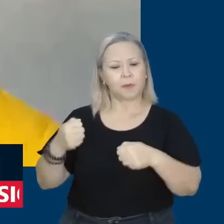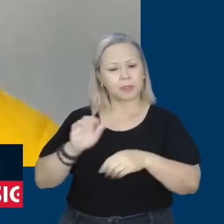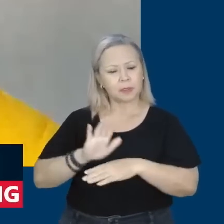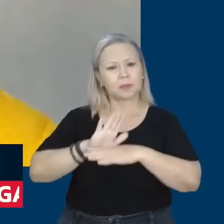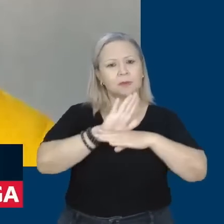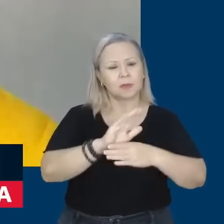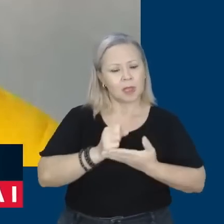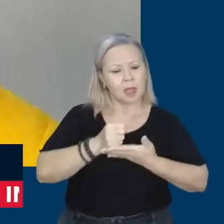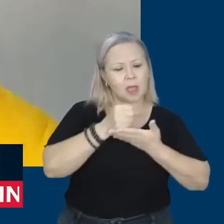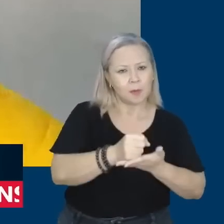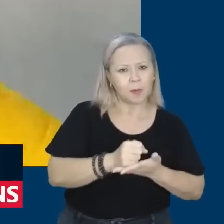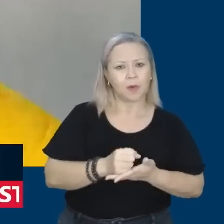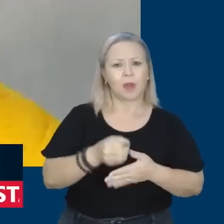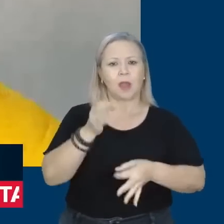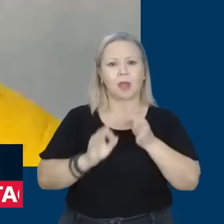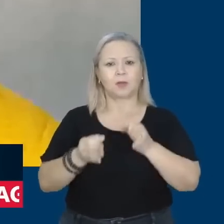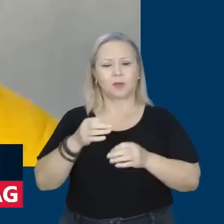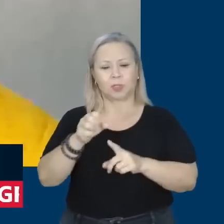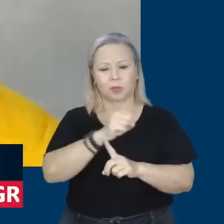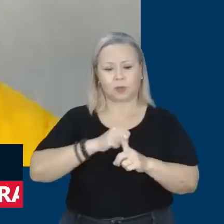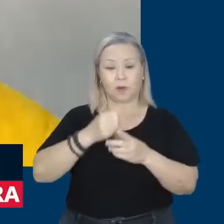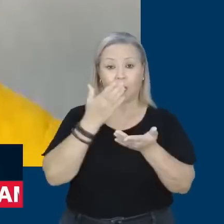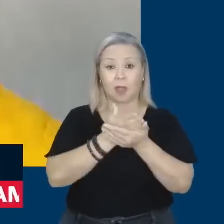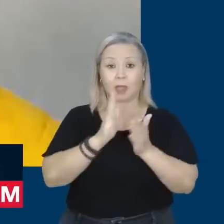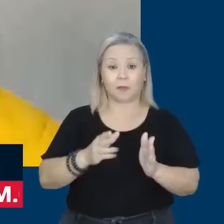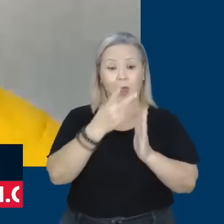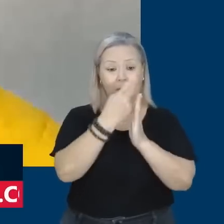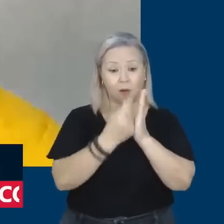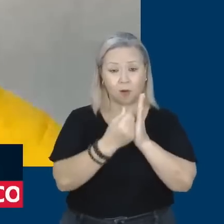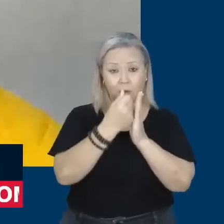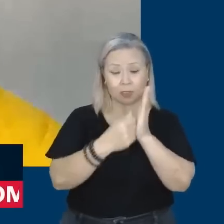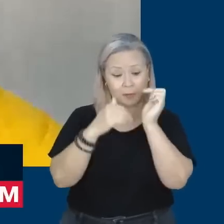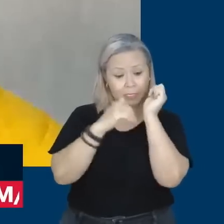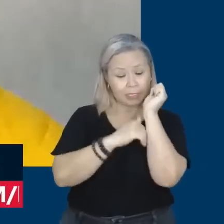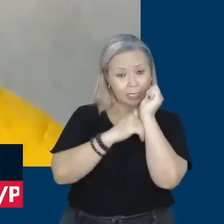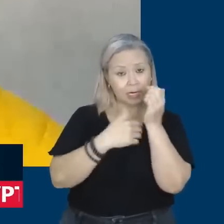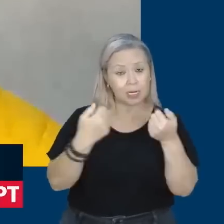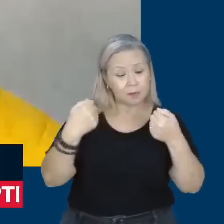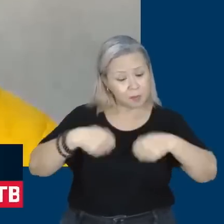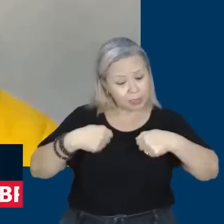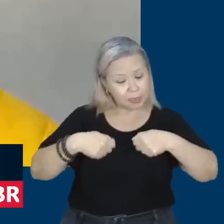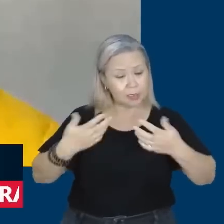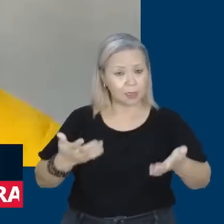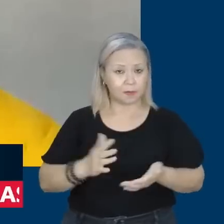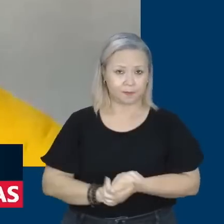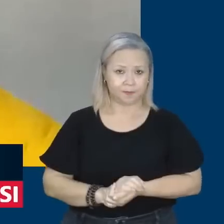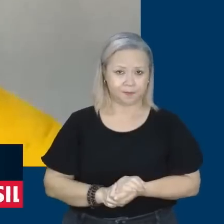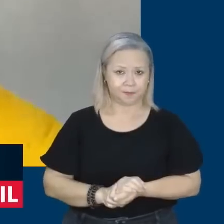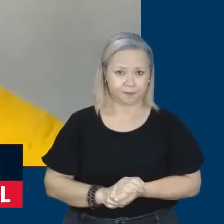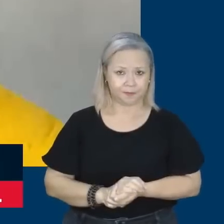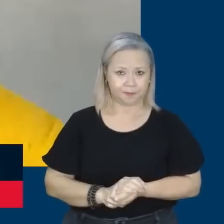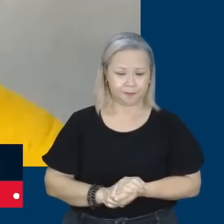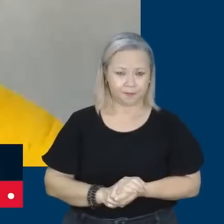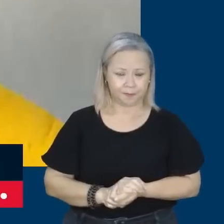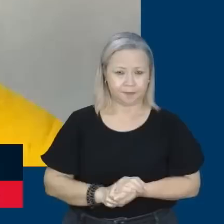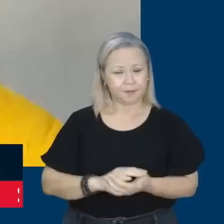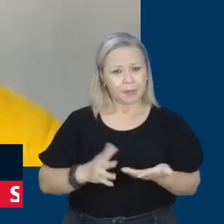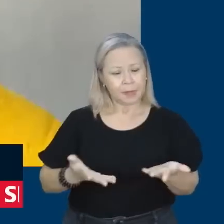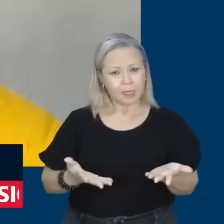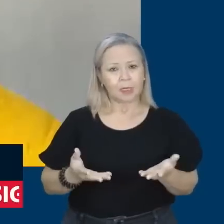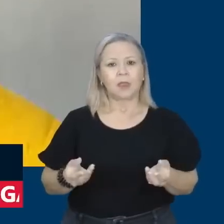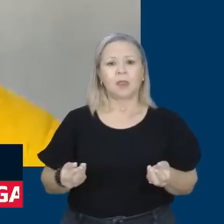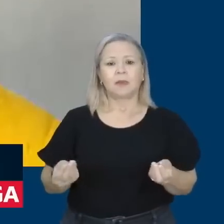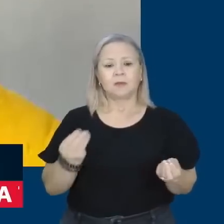com esse orçamento secreto. O Brasil não pode viver sob a régua de um orçamento secreto e